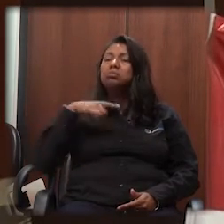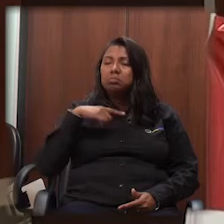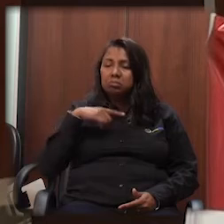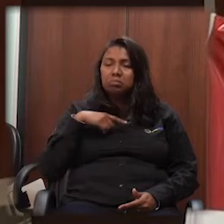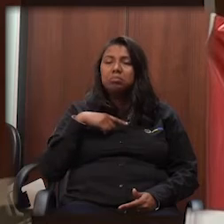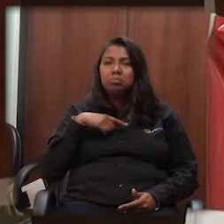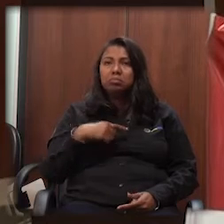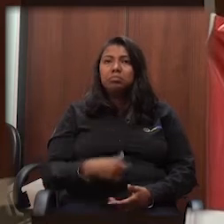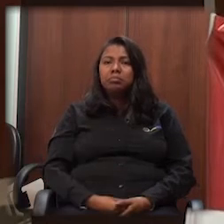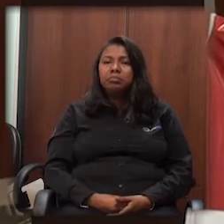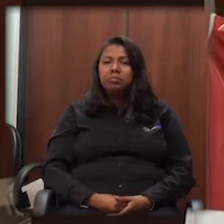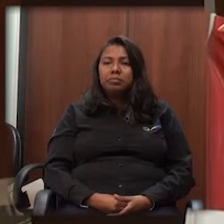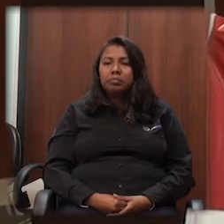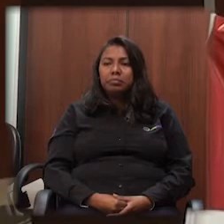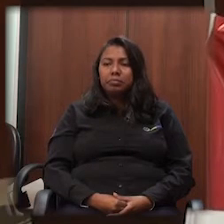desse cenário.